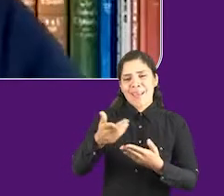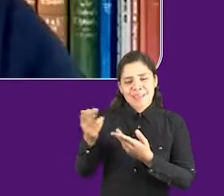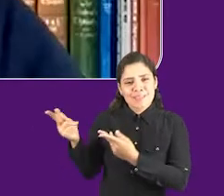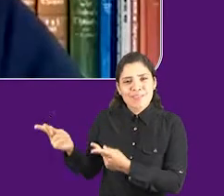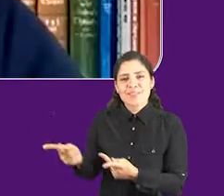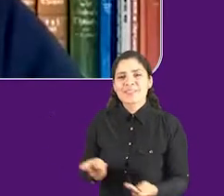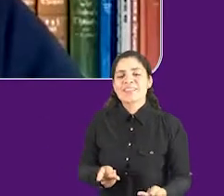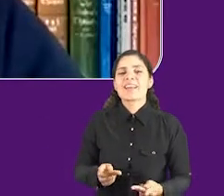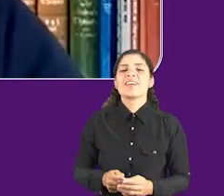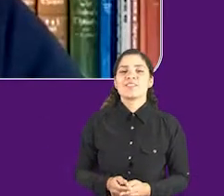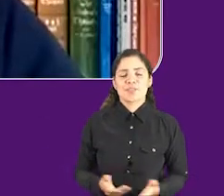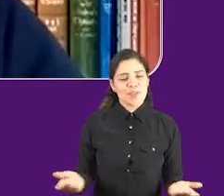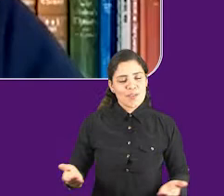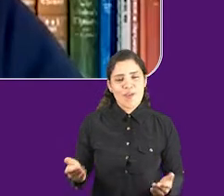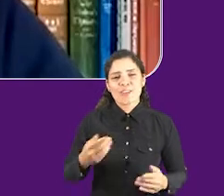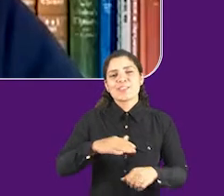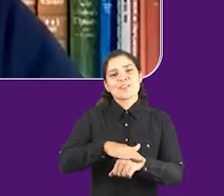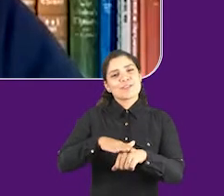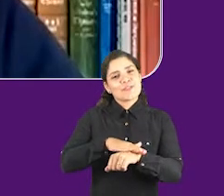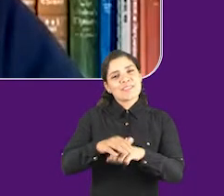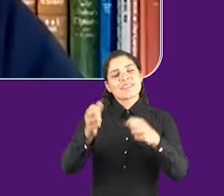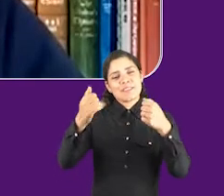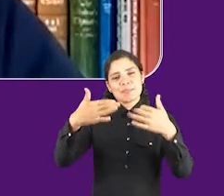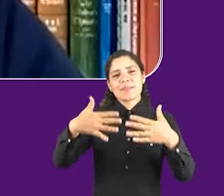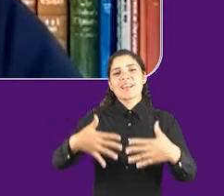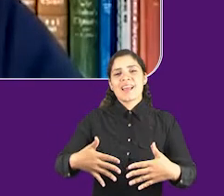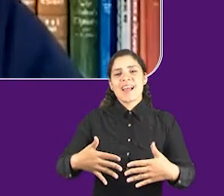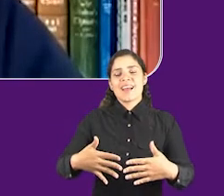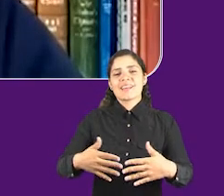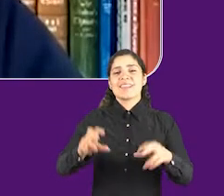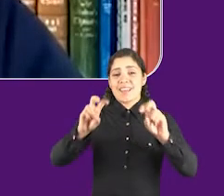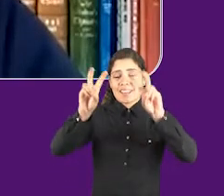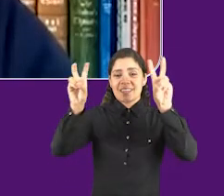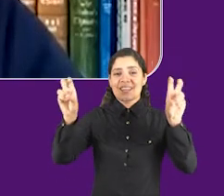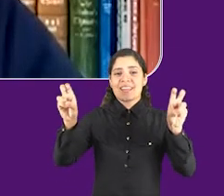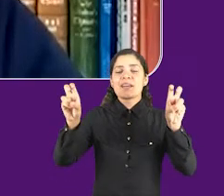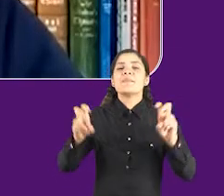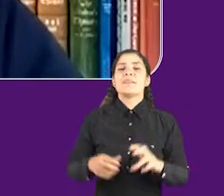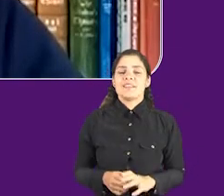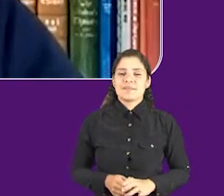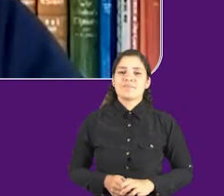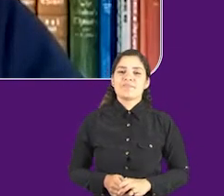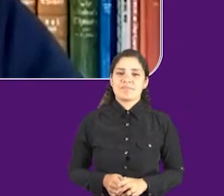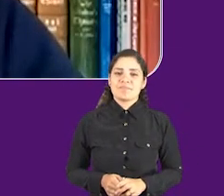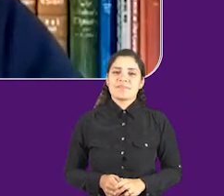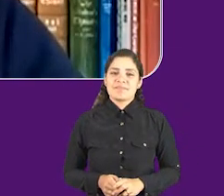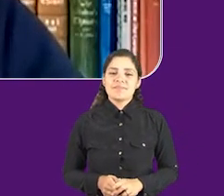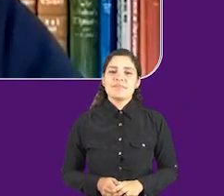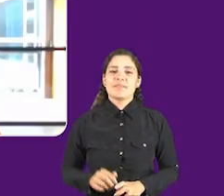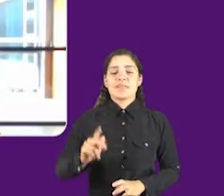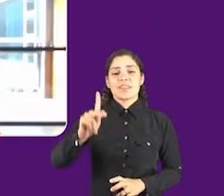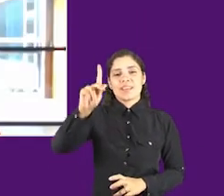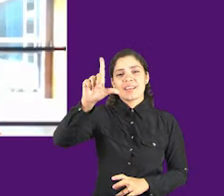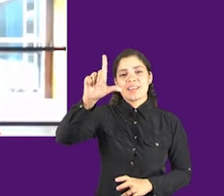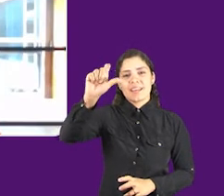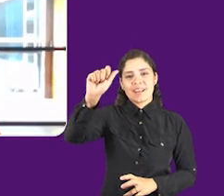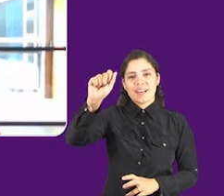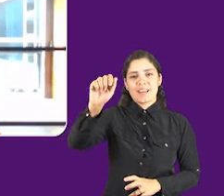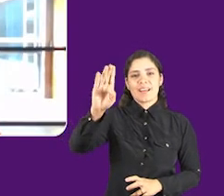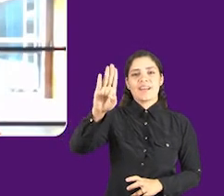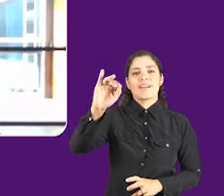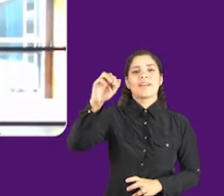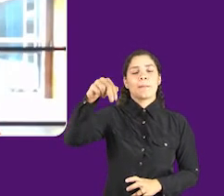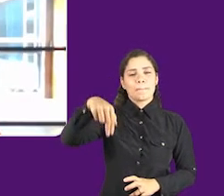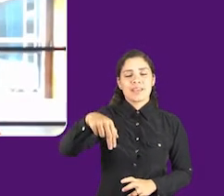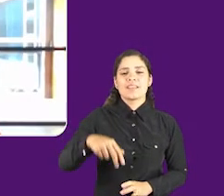um pouco sobre você ver o contexto né dá 5 banho e clarinho é a minha pergunta é pensando nas metas